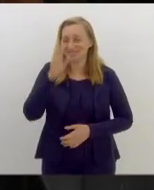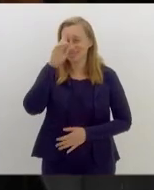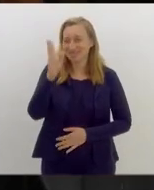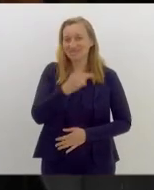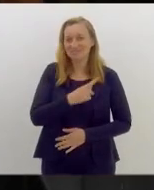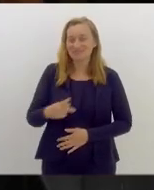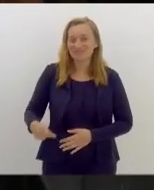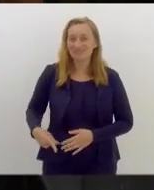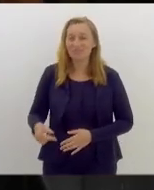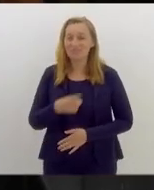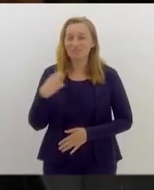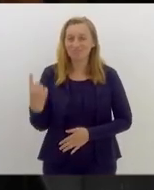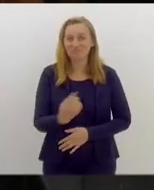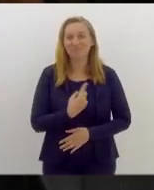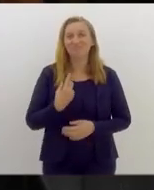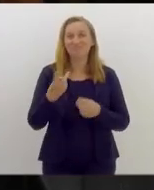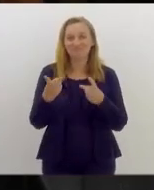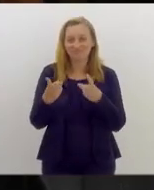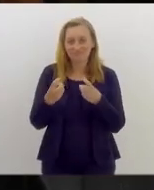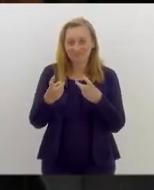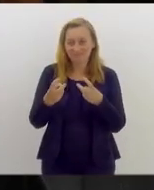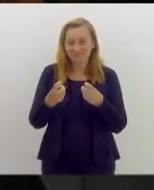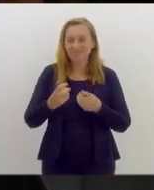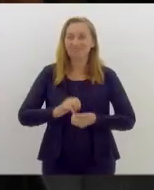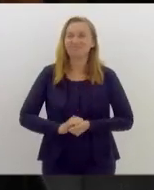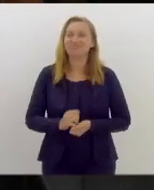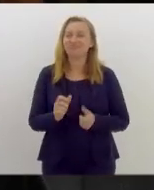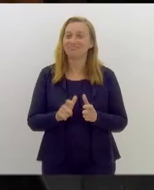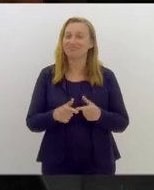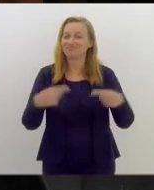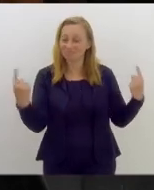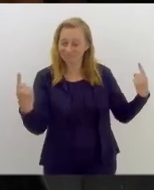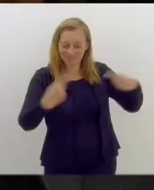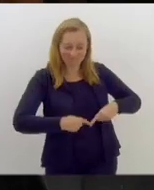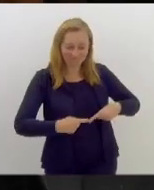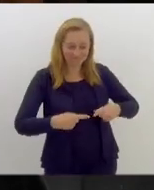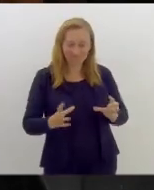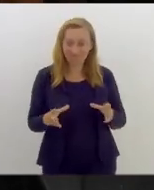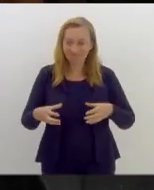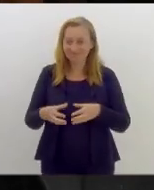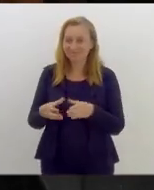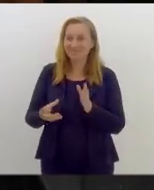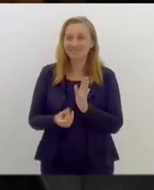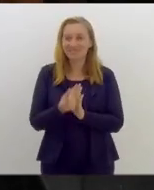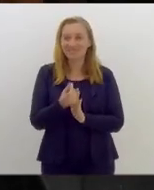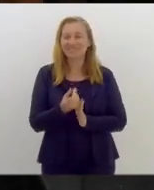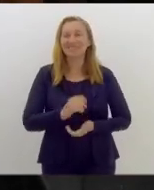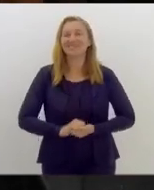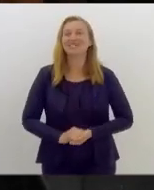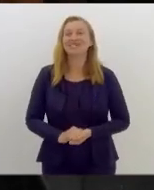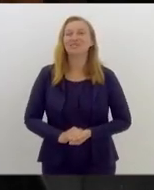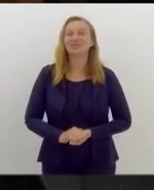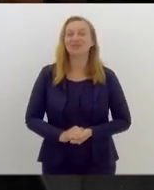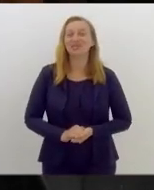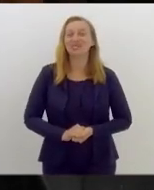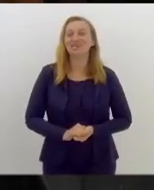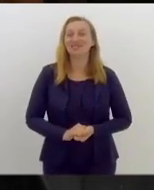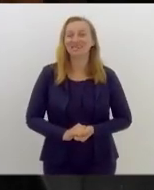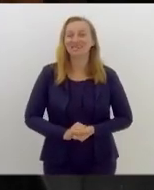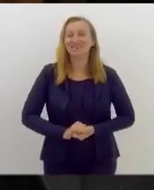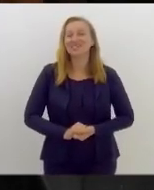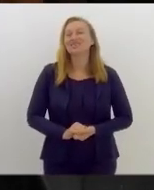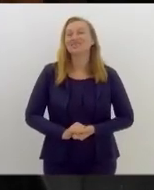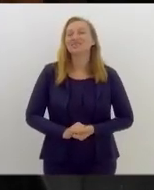nós verificamos que o grande desafio da Comissão de Orçamento era